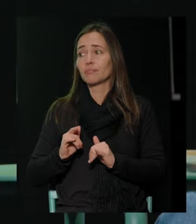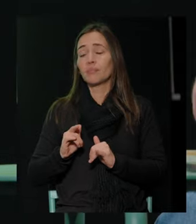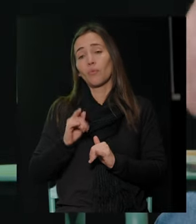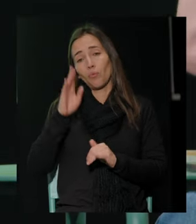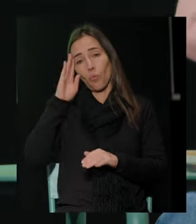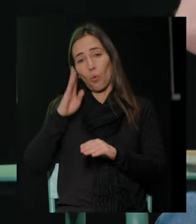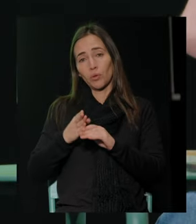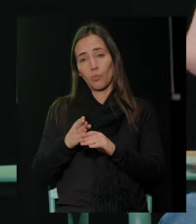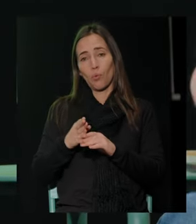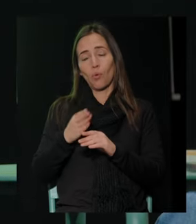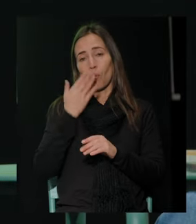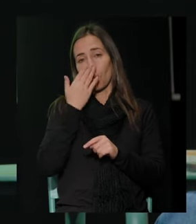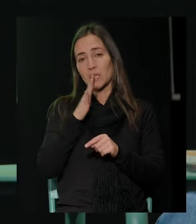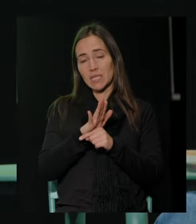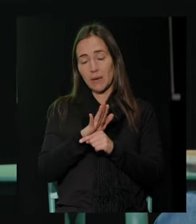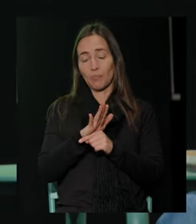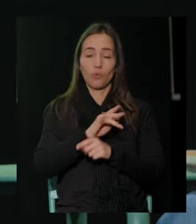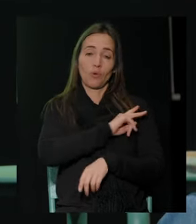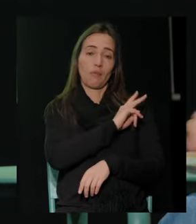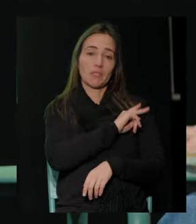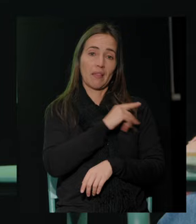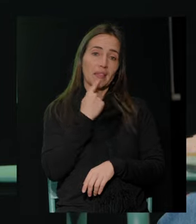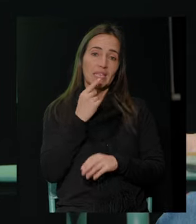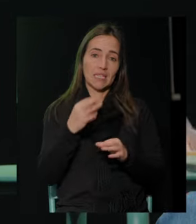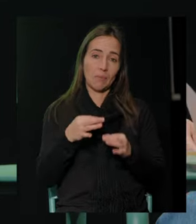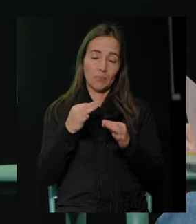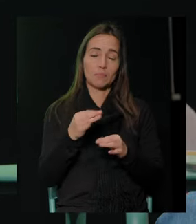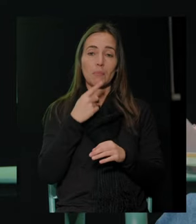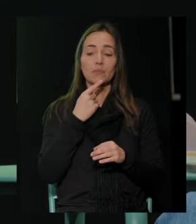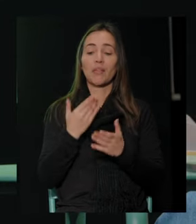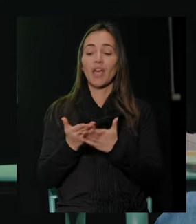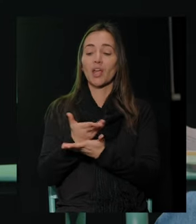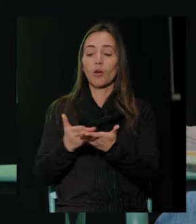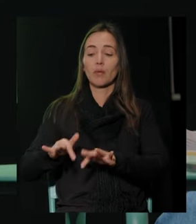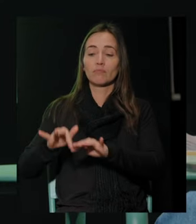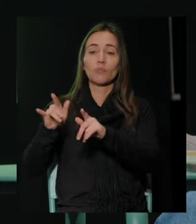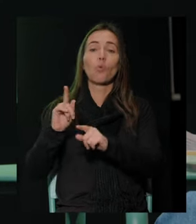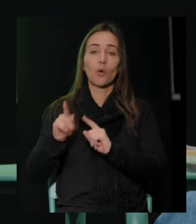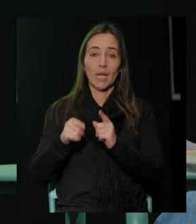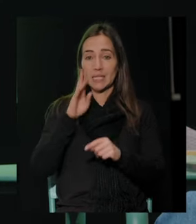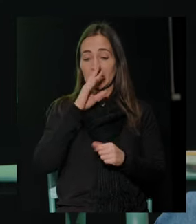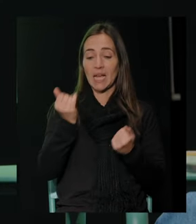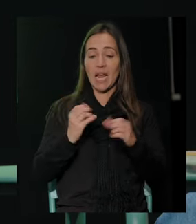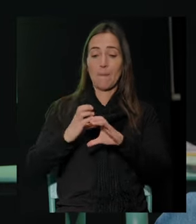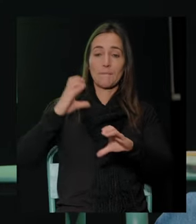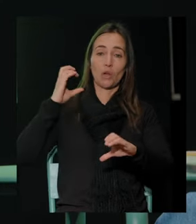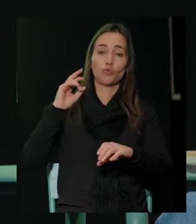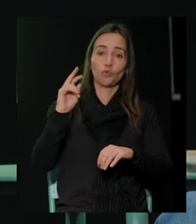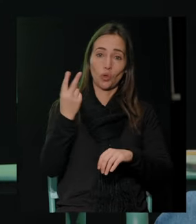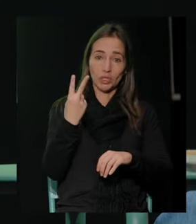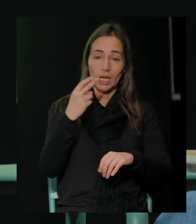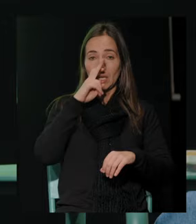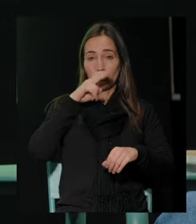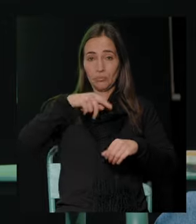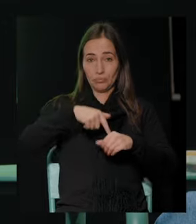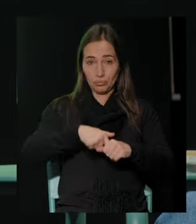exemplo académico que se dá sempre, para que se perceba o que é que contribui para o crescimento económico. Se dois caminhões cisterna saem carregados de gasolina